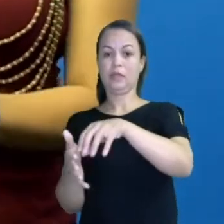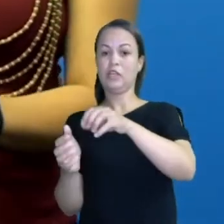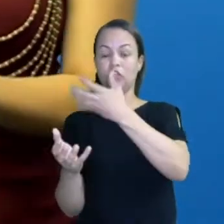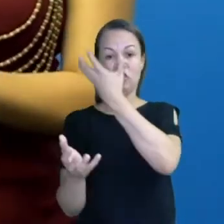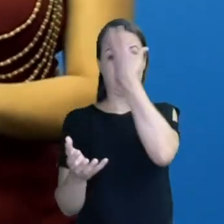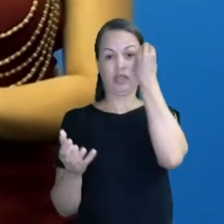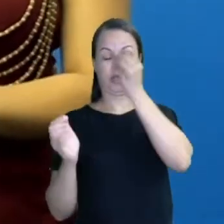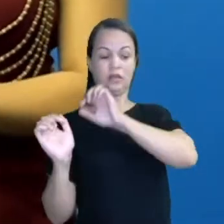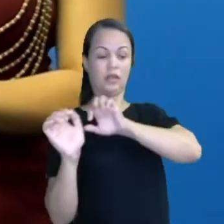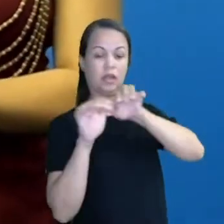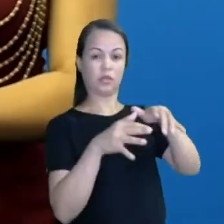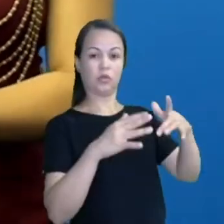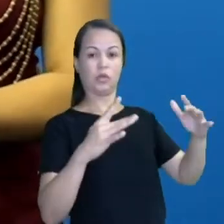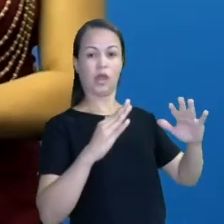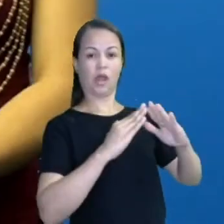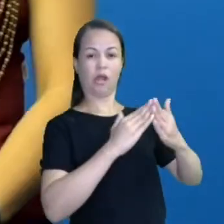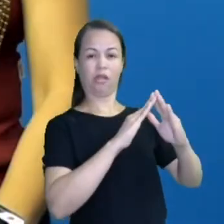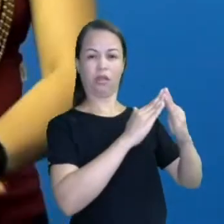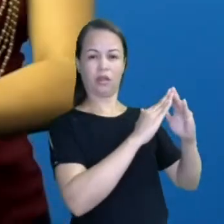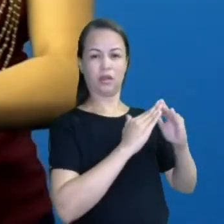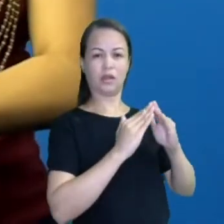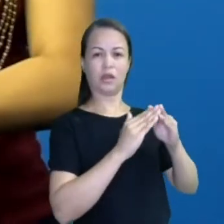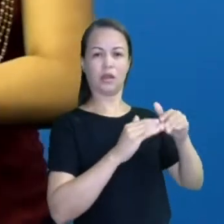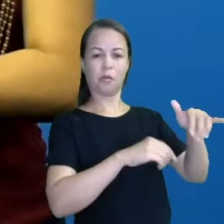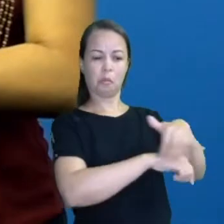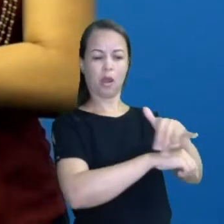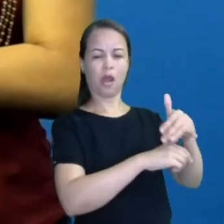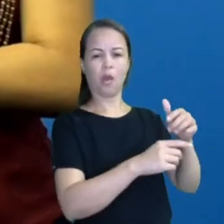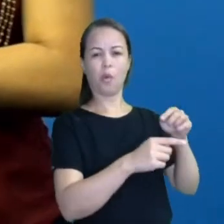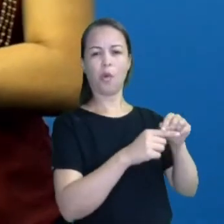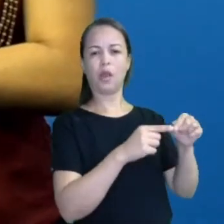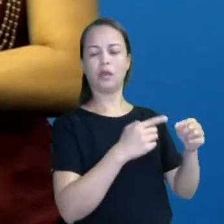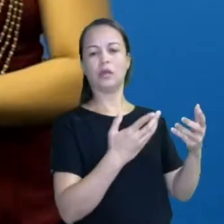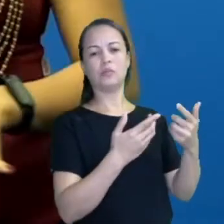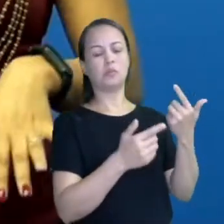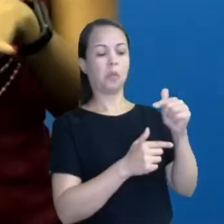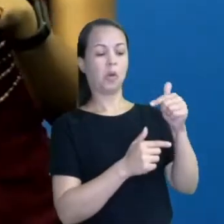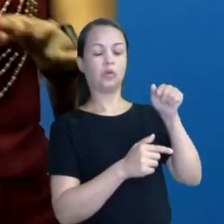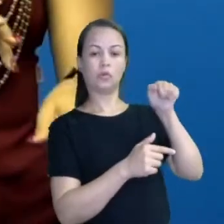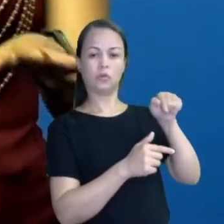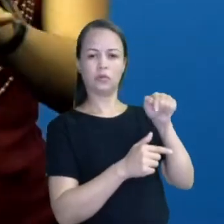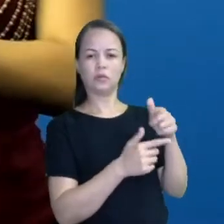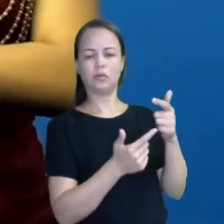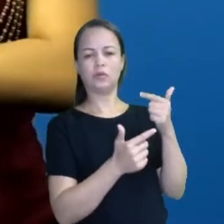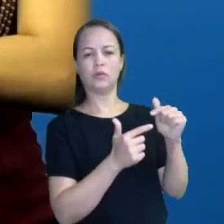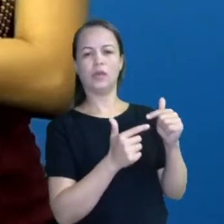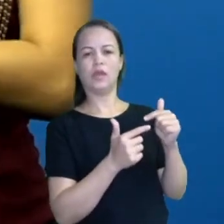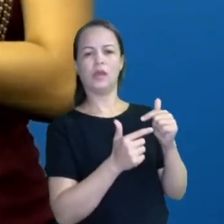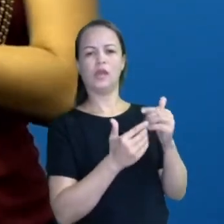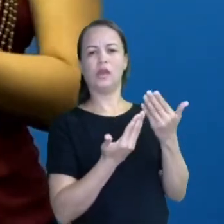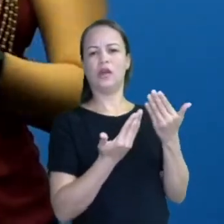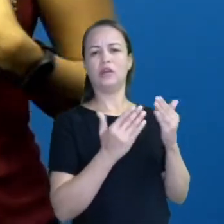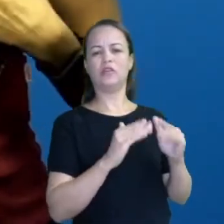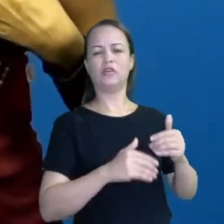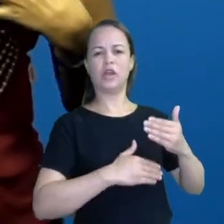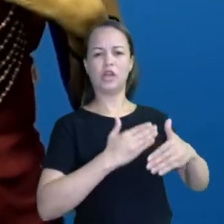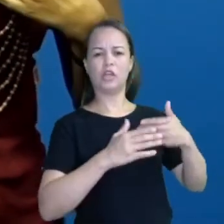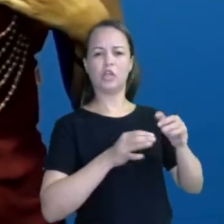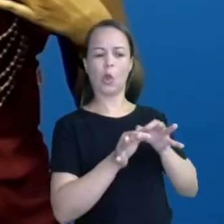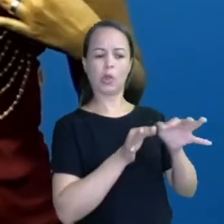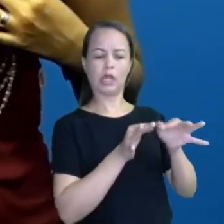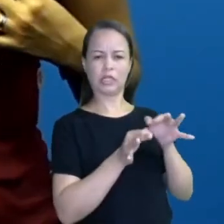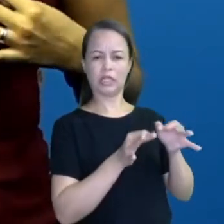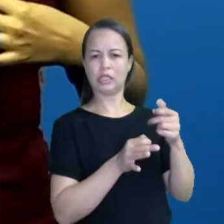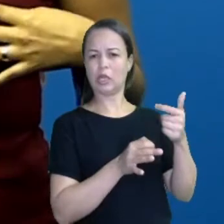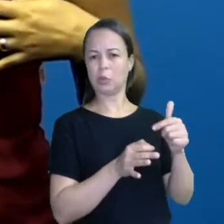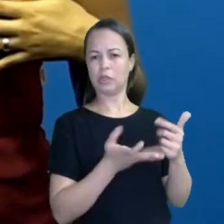parte da periferia mais do lado, certo? E por não ter tanta infraestrutura, geralmente não há tanto pagamento de imposto desses